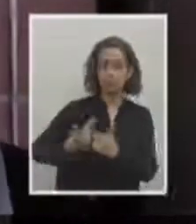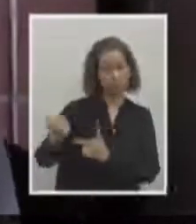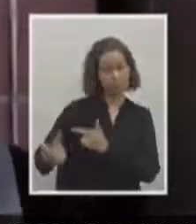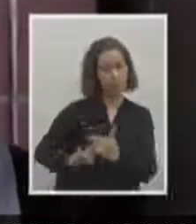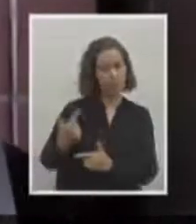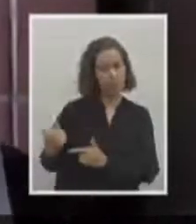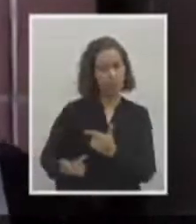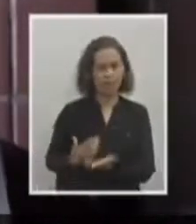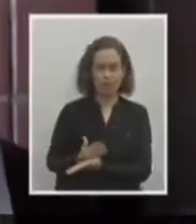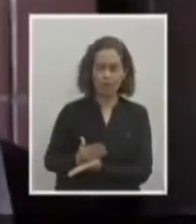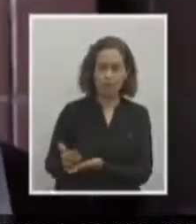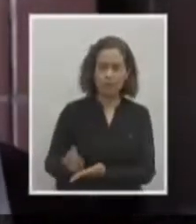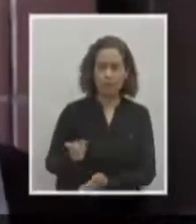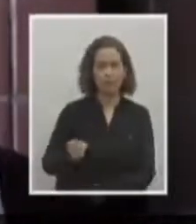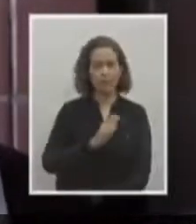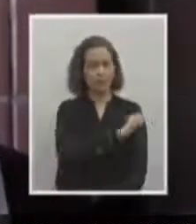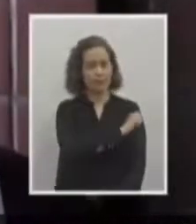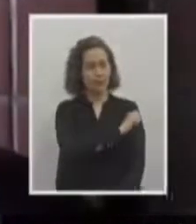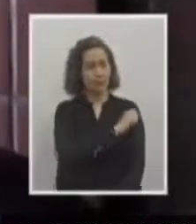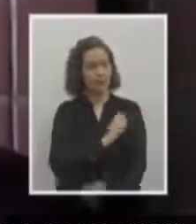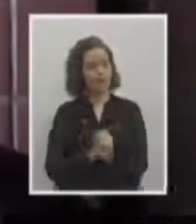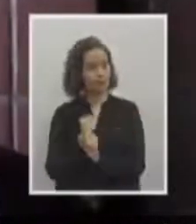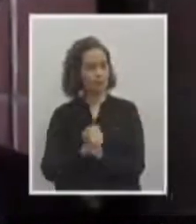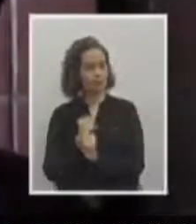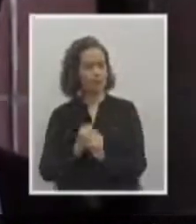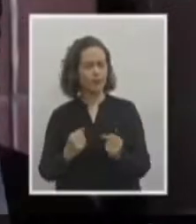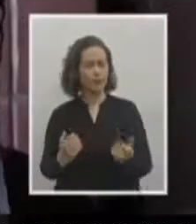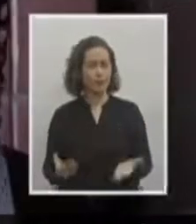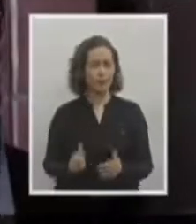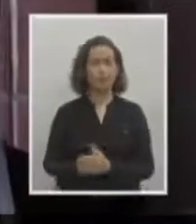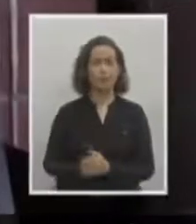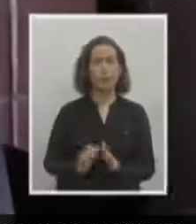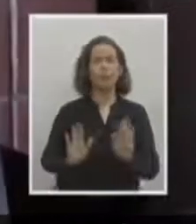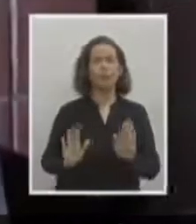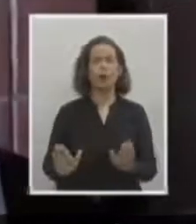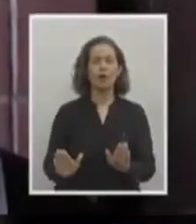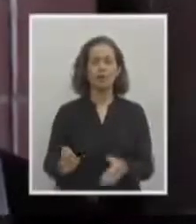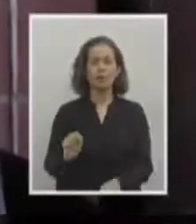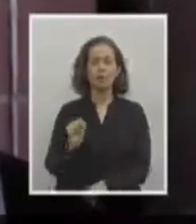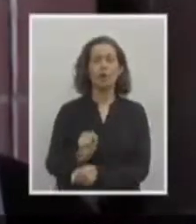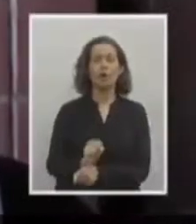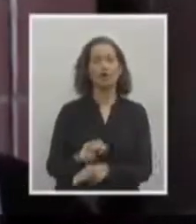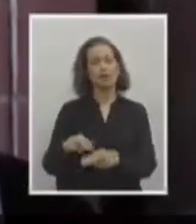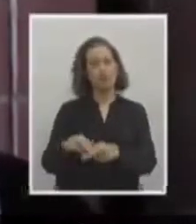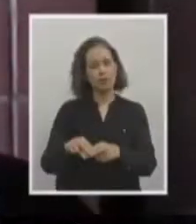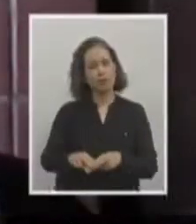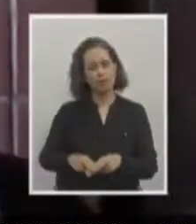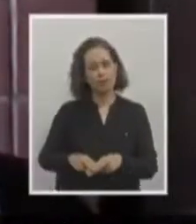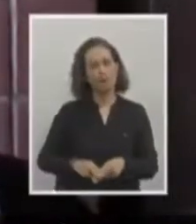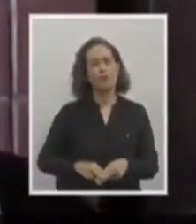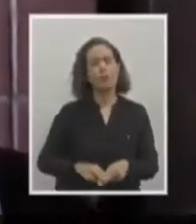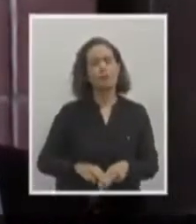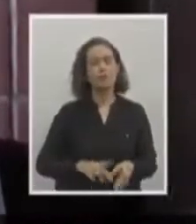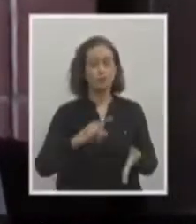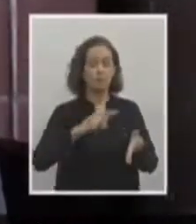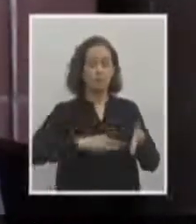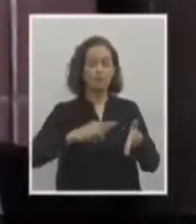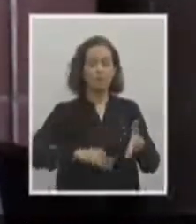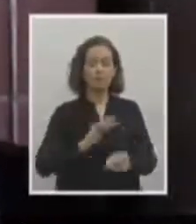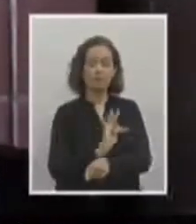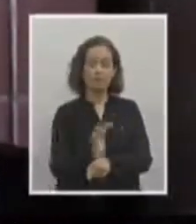com esse aluno nesse ano, o que me foi impedido por causa da nota técnica número 4.